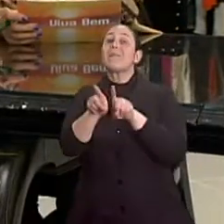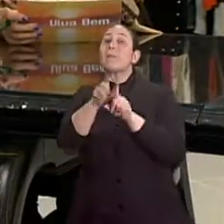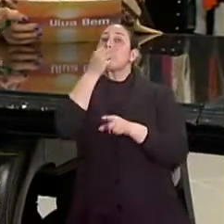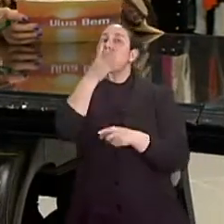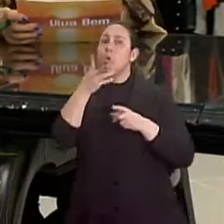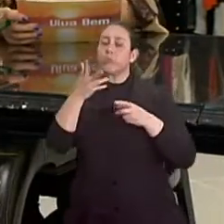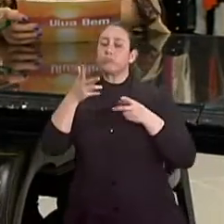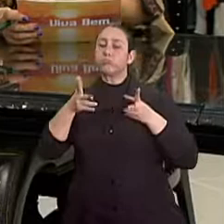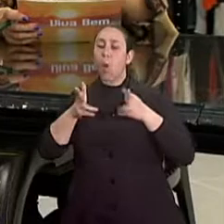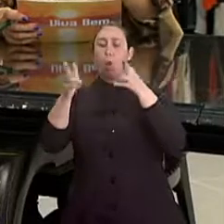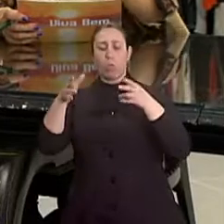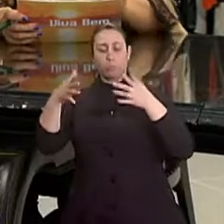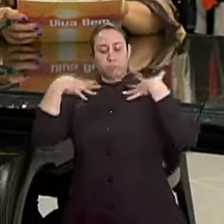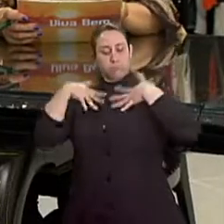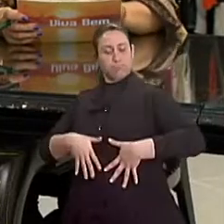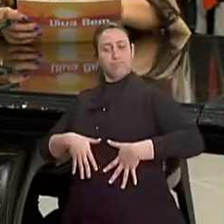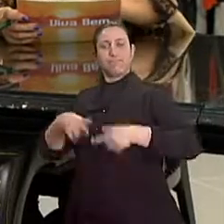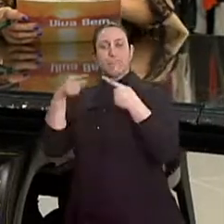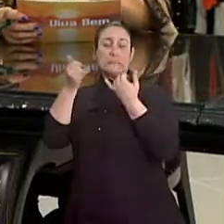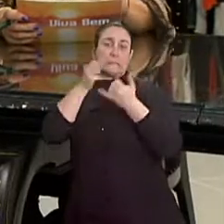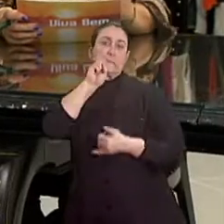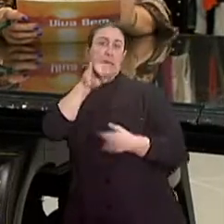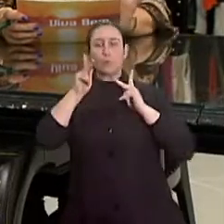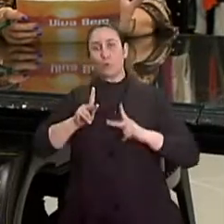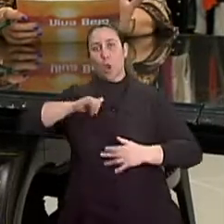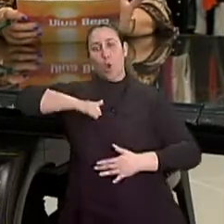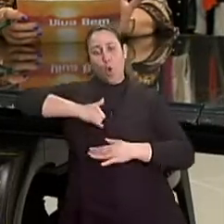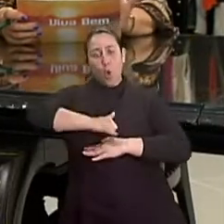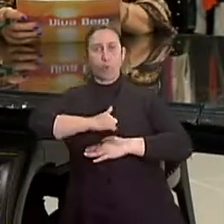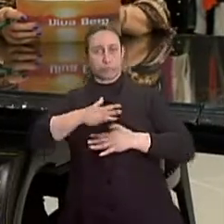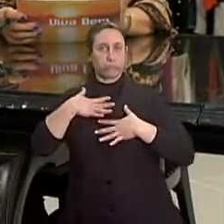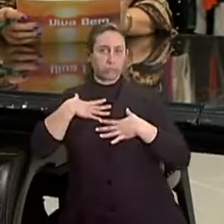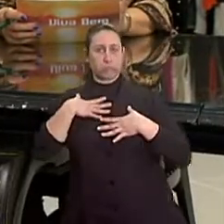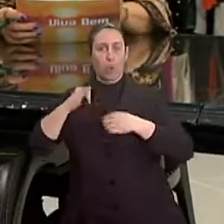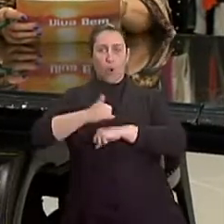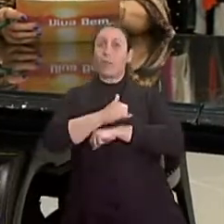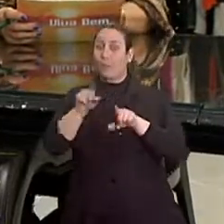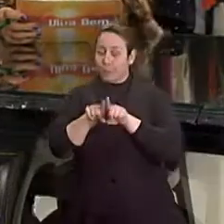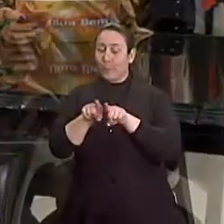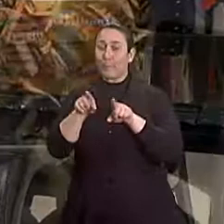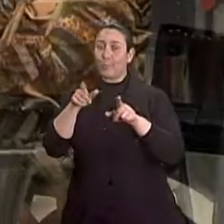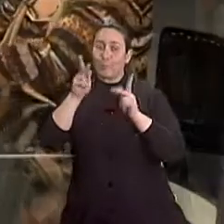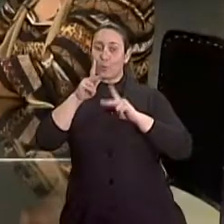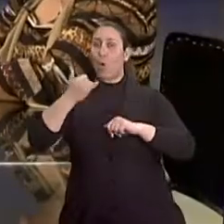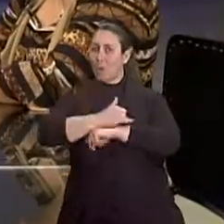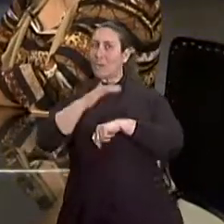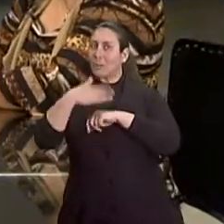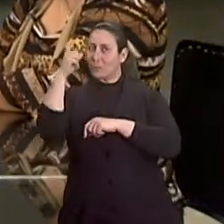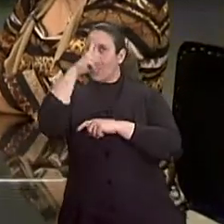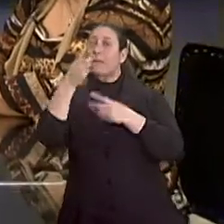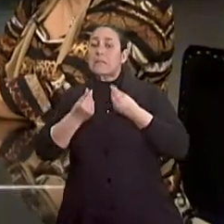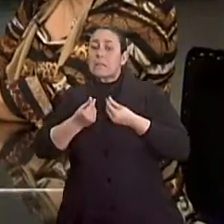tu tem que convencer a cliente. Quer dizer, se ela é mais cheinha, se ela está mais obesa, até obesa, o tipo de tecido também vai